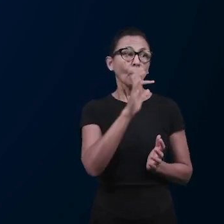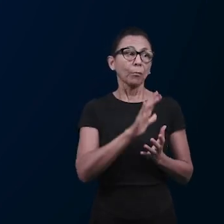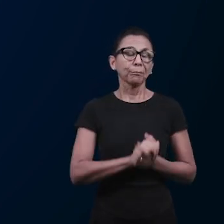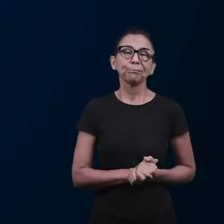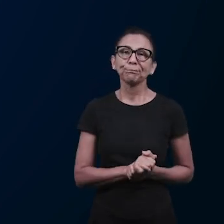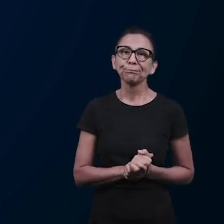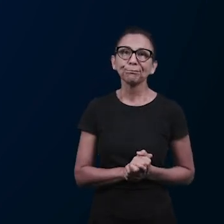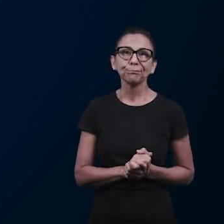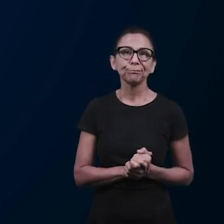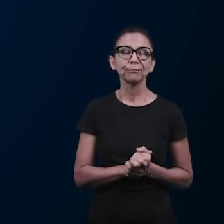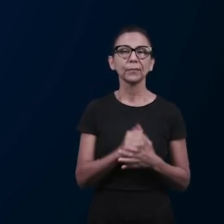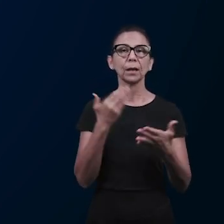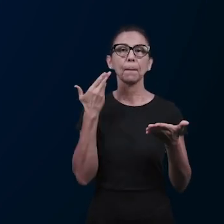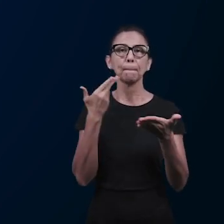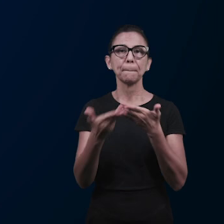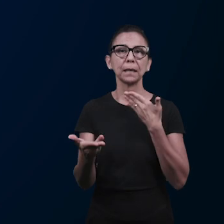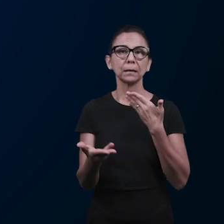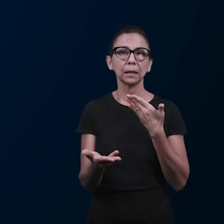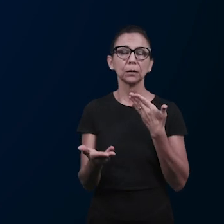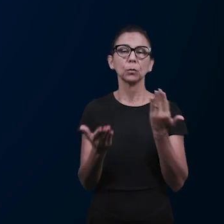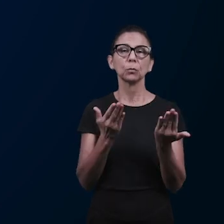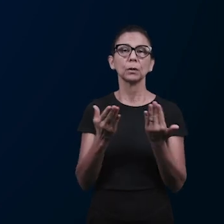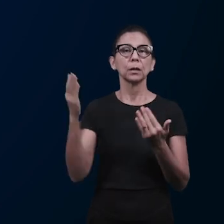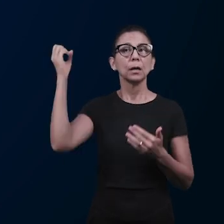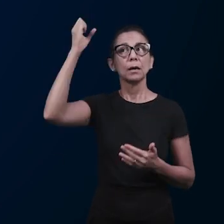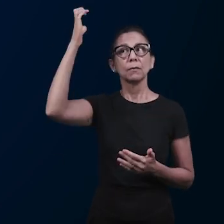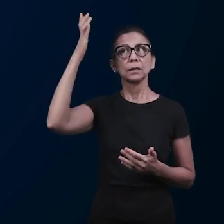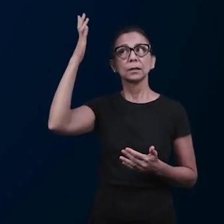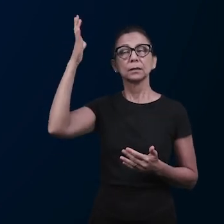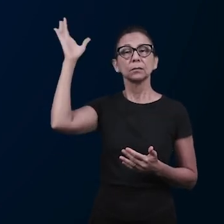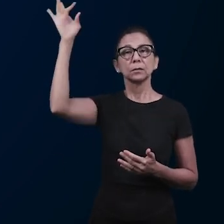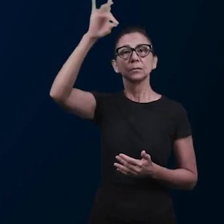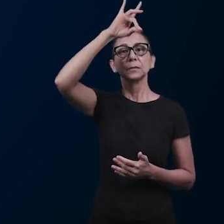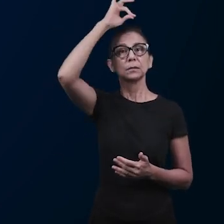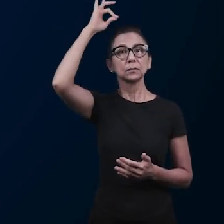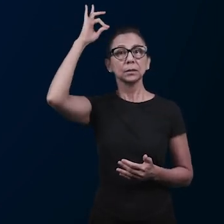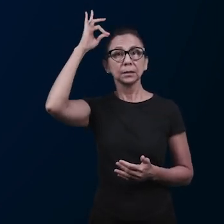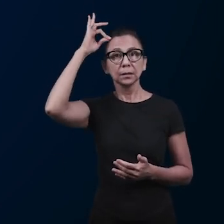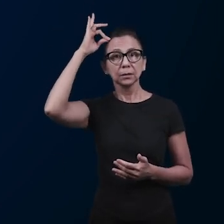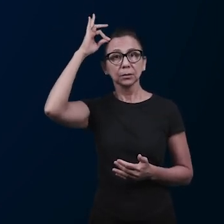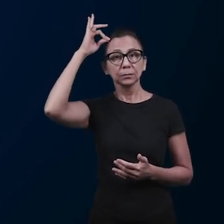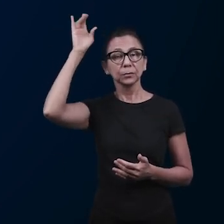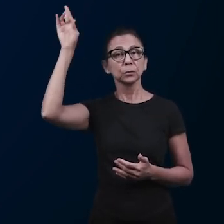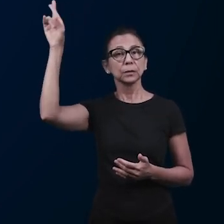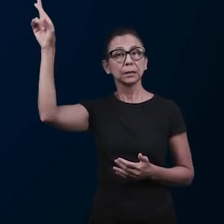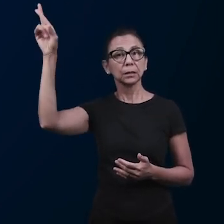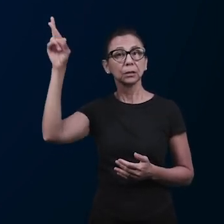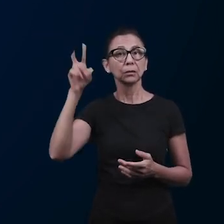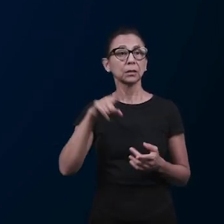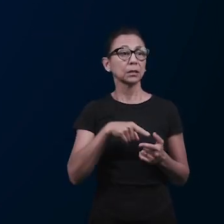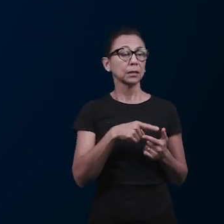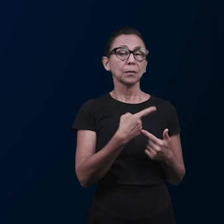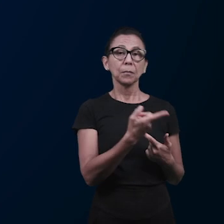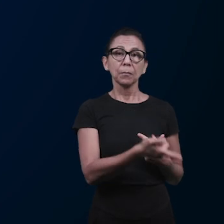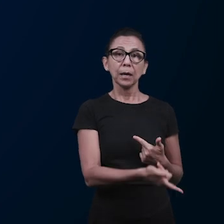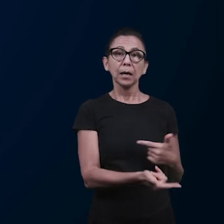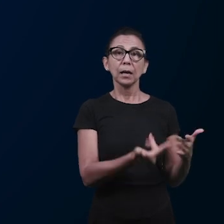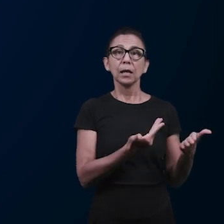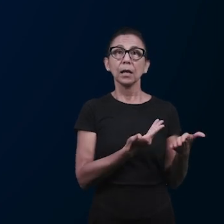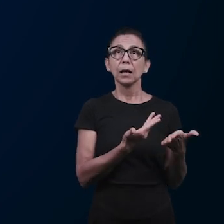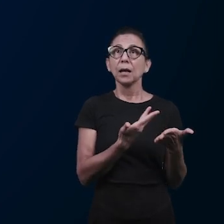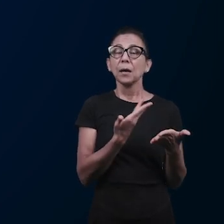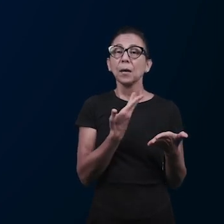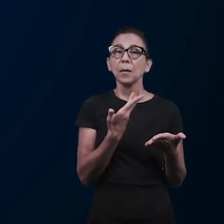a revelação por estar sem o óleo do Espírito Santo consigo. Nós vimos que elas perderam ali a sua